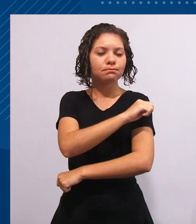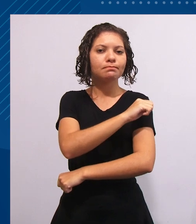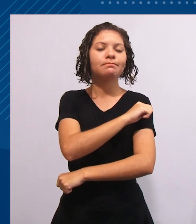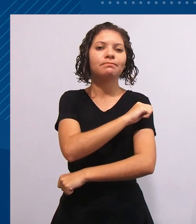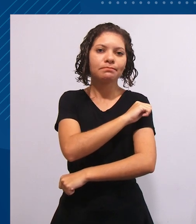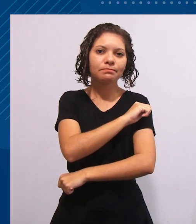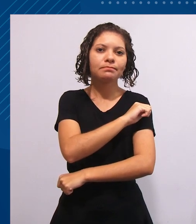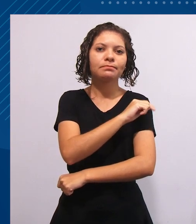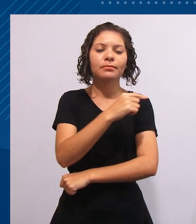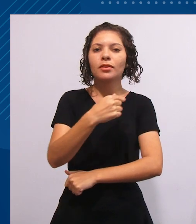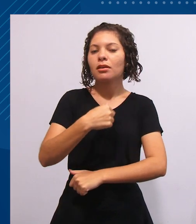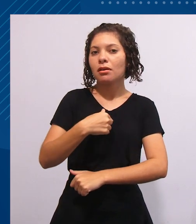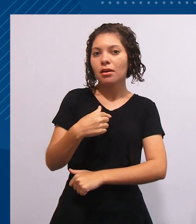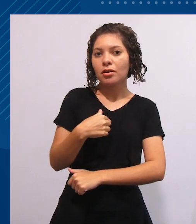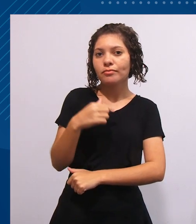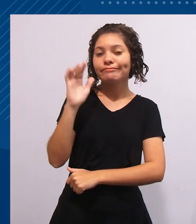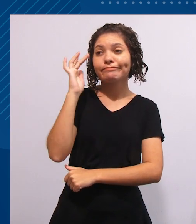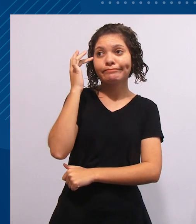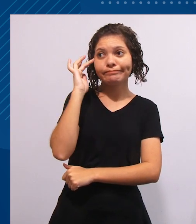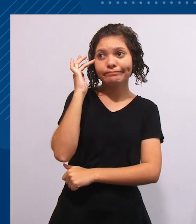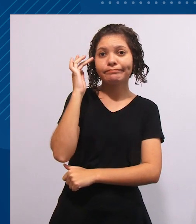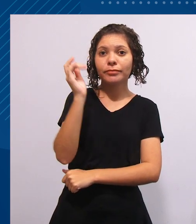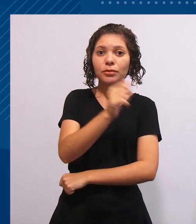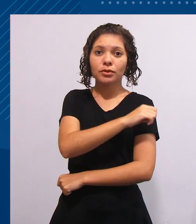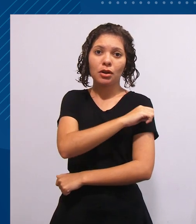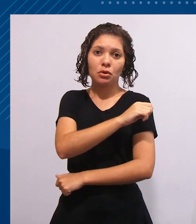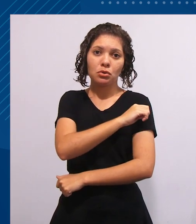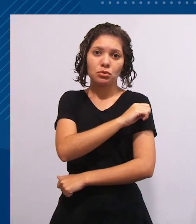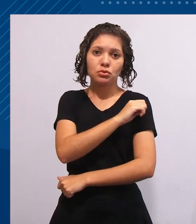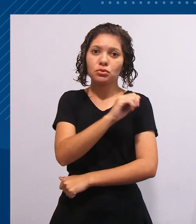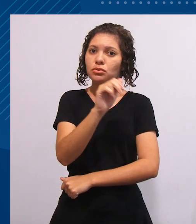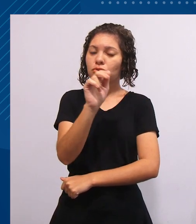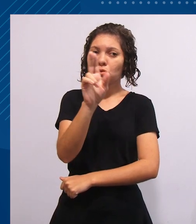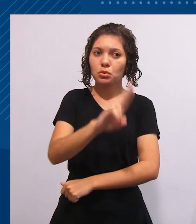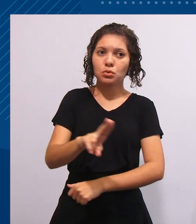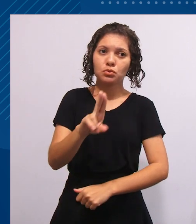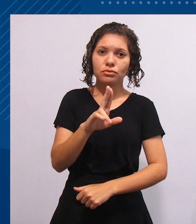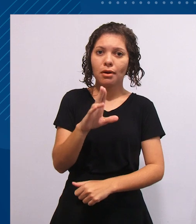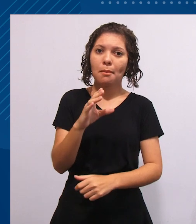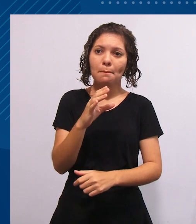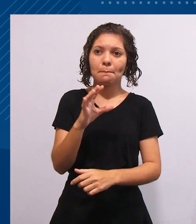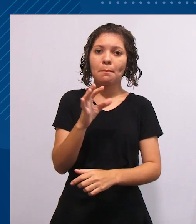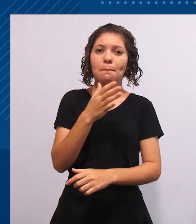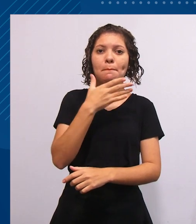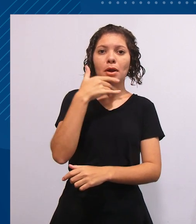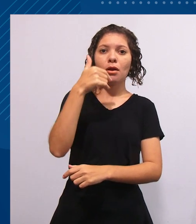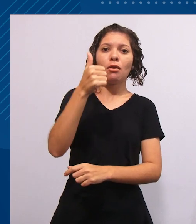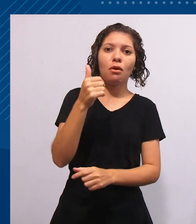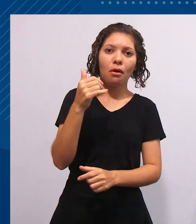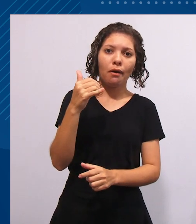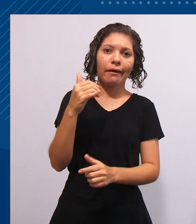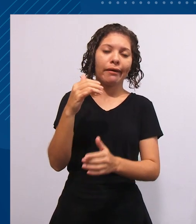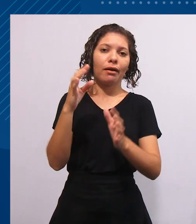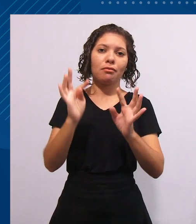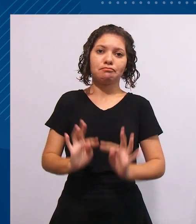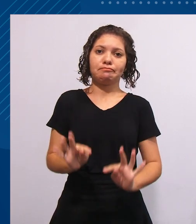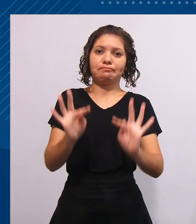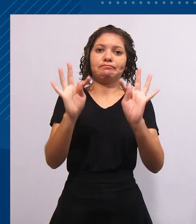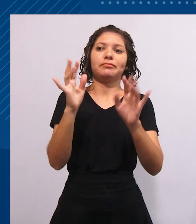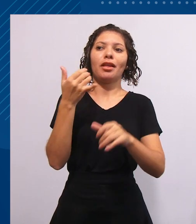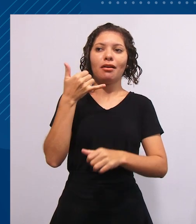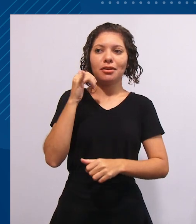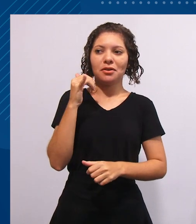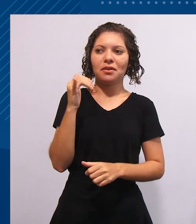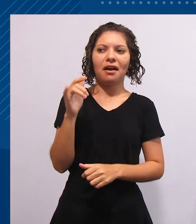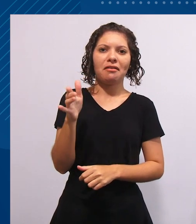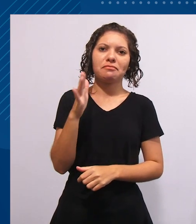eles lidam melhor com essas novas tecnologias do que nós mesmos não é Outra Geração né Prof é é uma